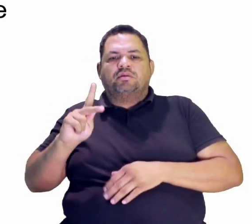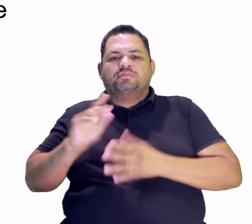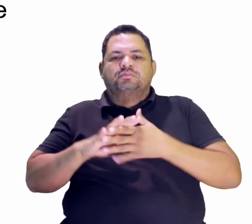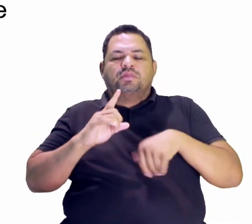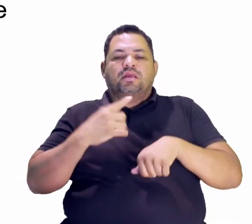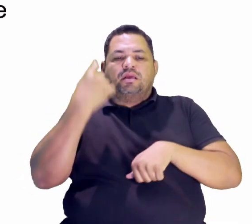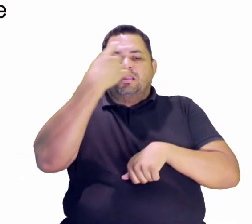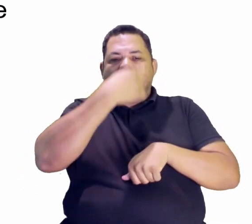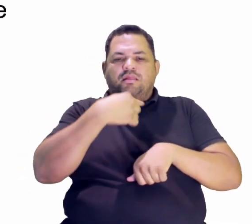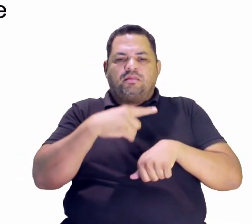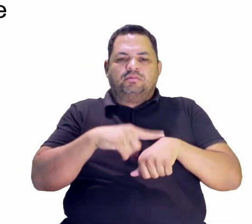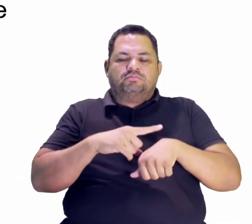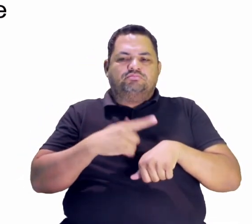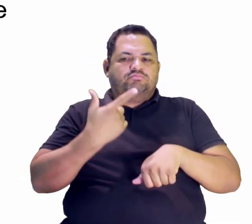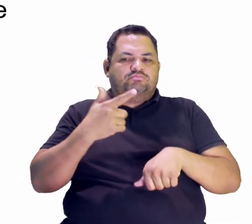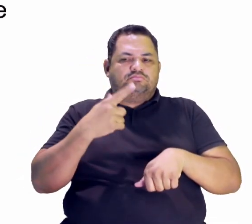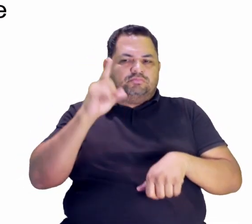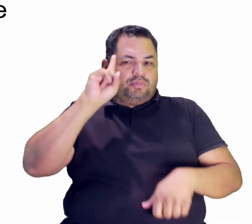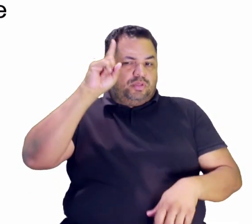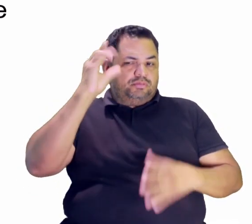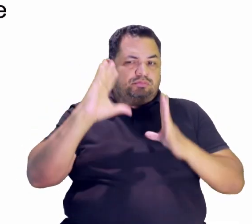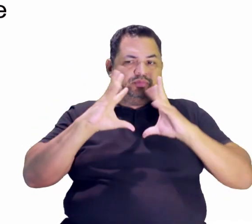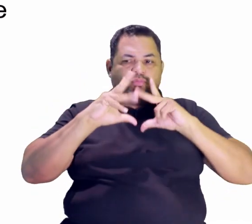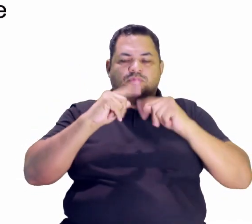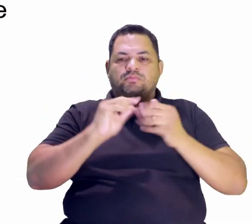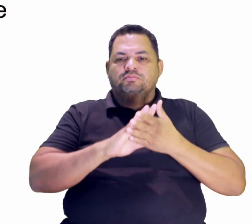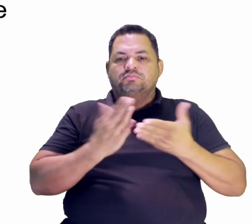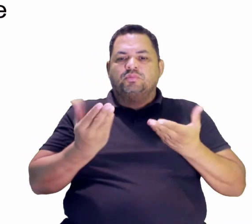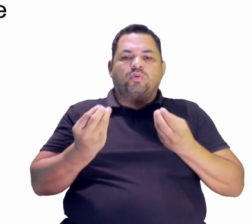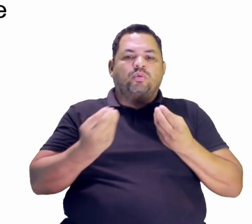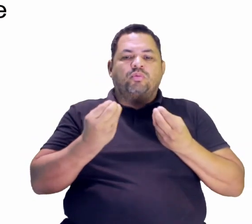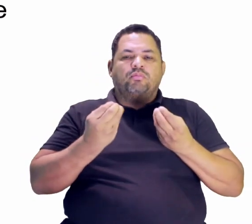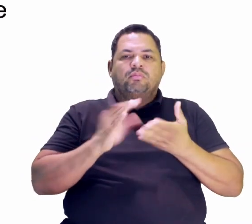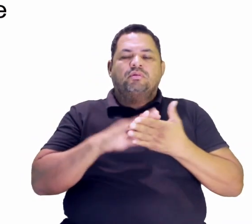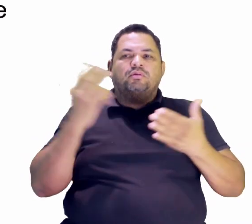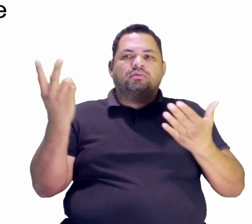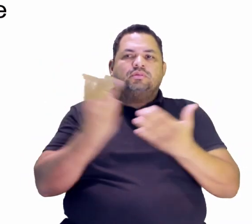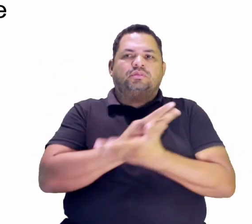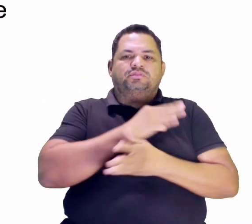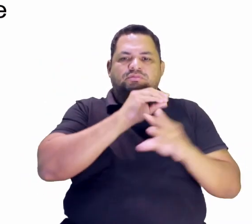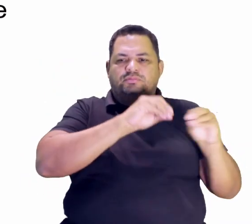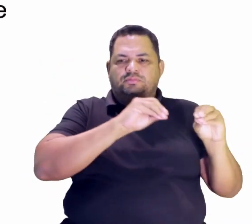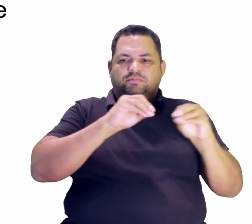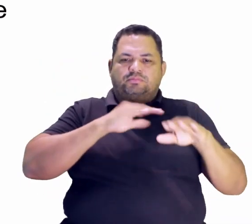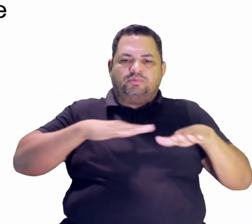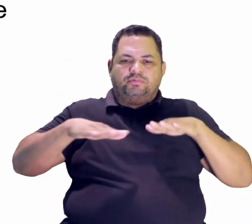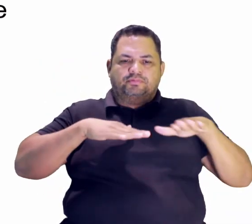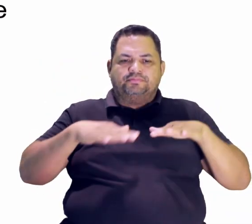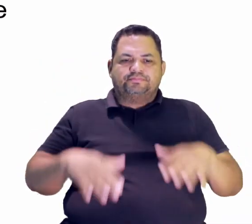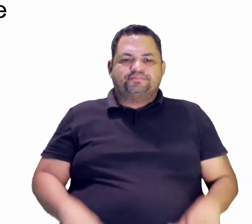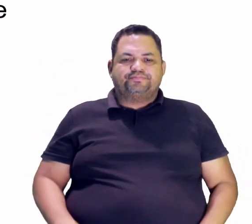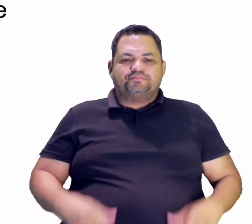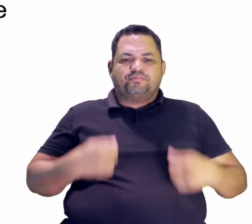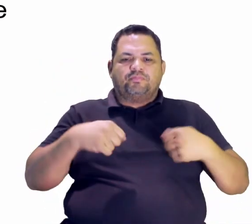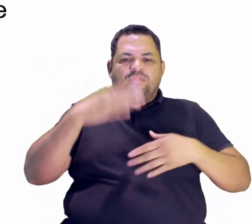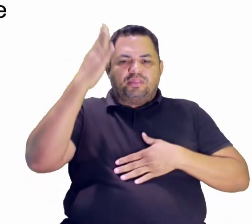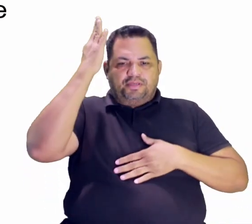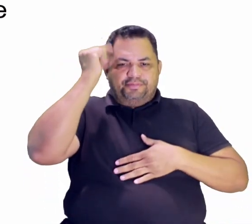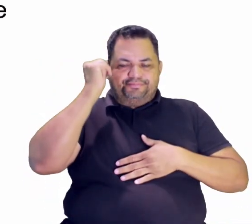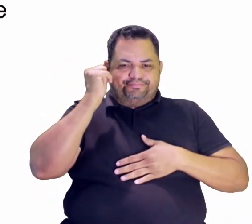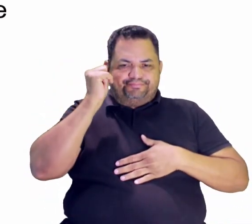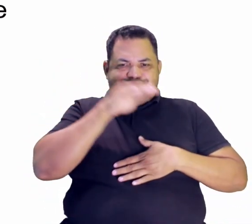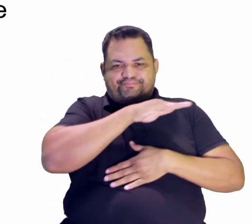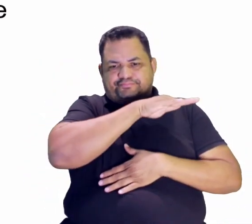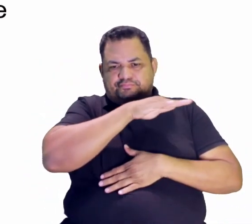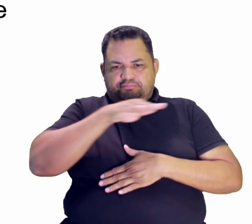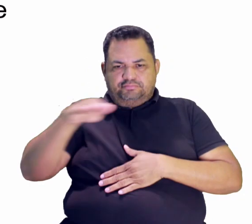velocidade, mas você não terá uma ideia completa desse movimento, como já falamos. É necessário saber a